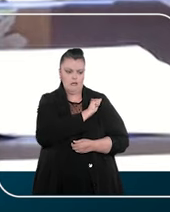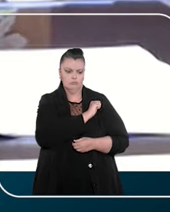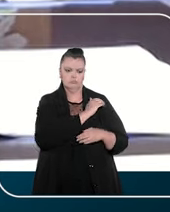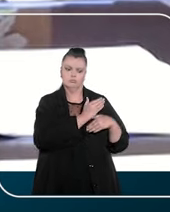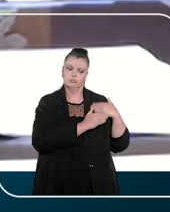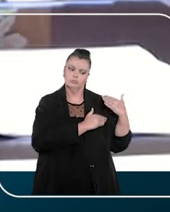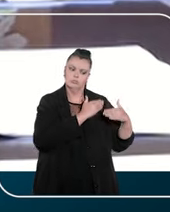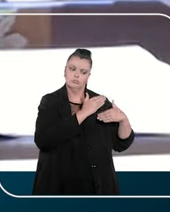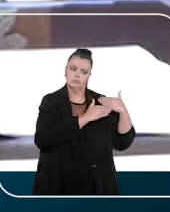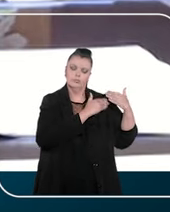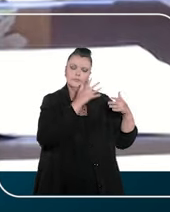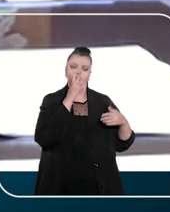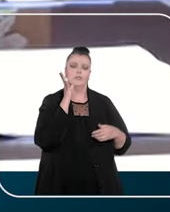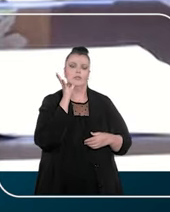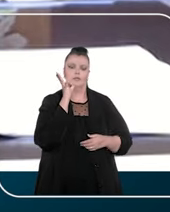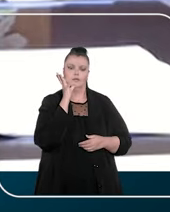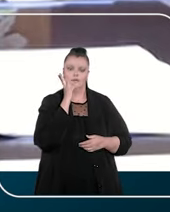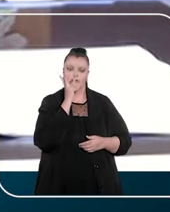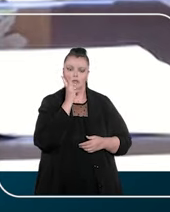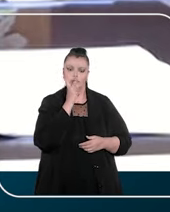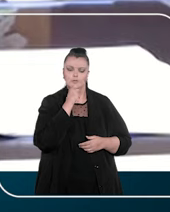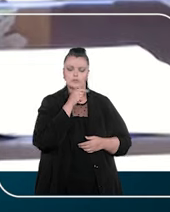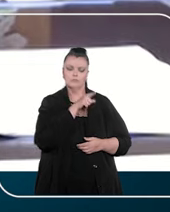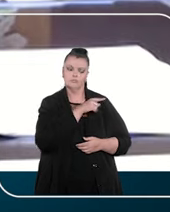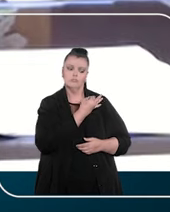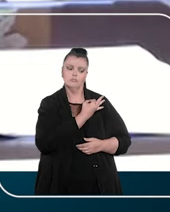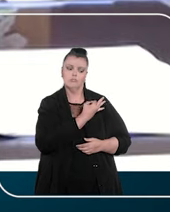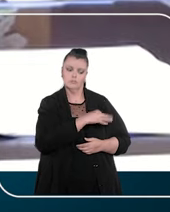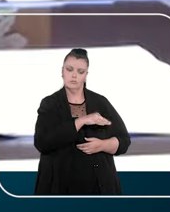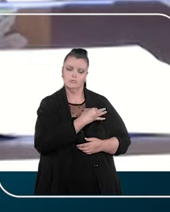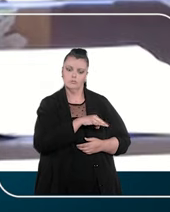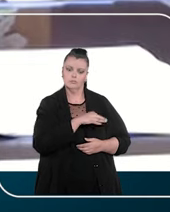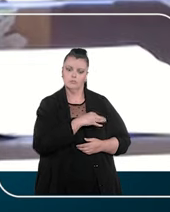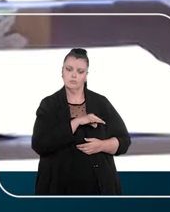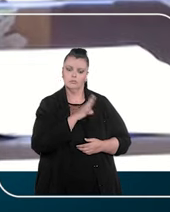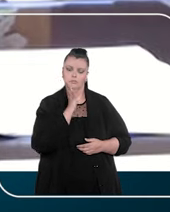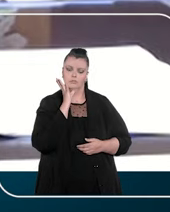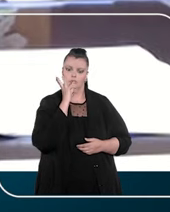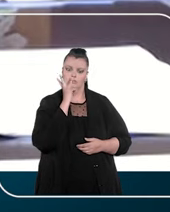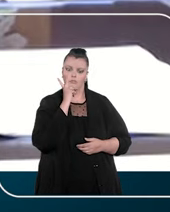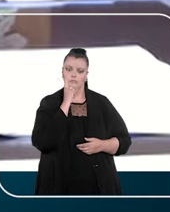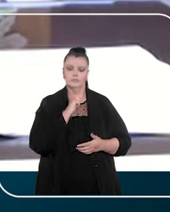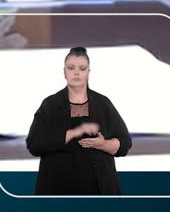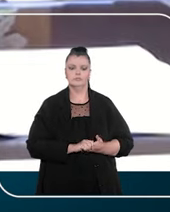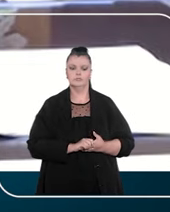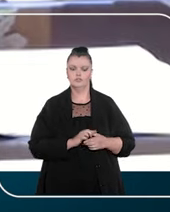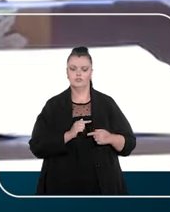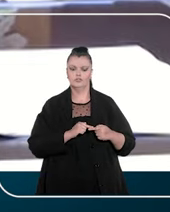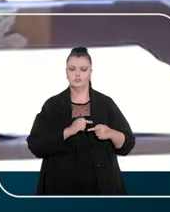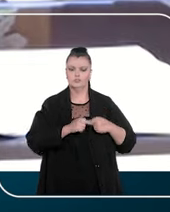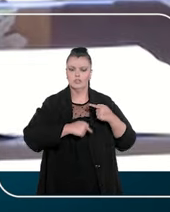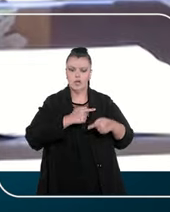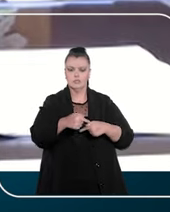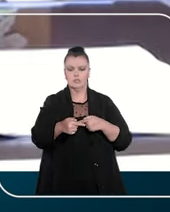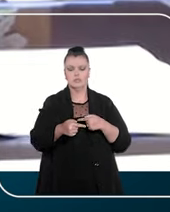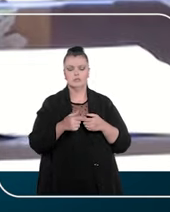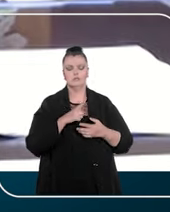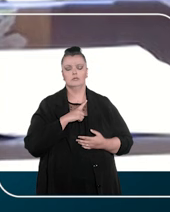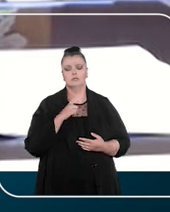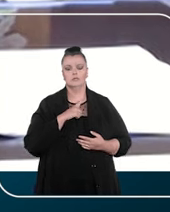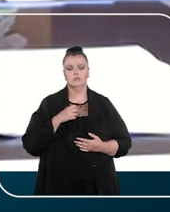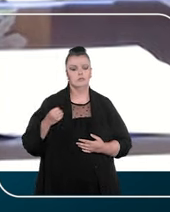Rogério falou com toda precisão, está certíssimo, isso demora. Nós vamos passar algumas gerações para que essa